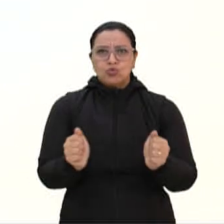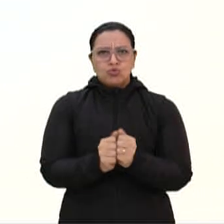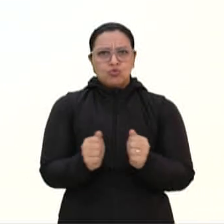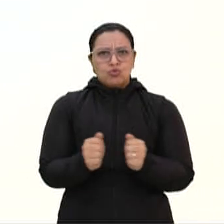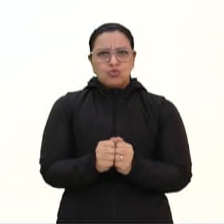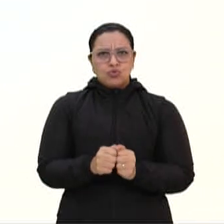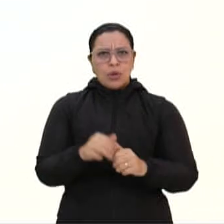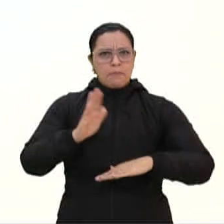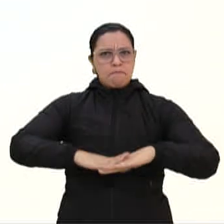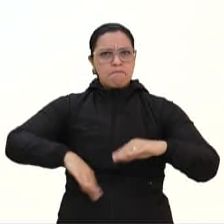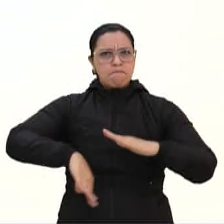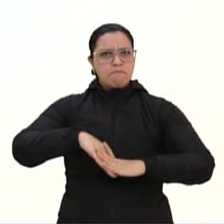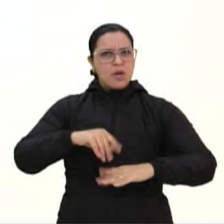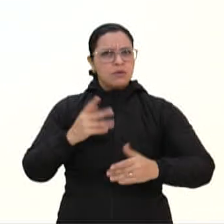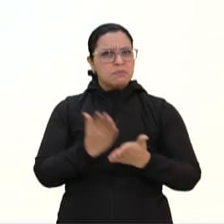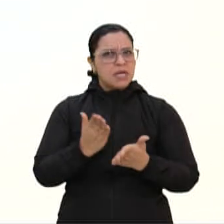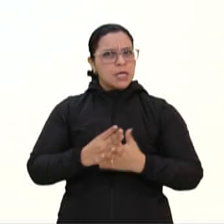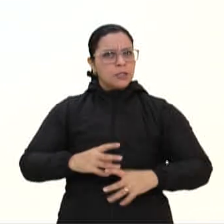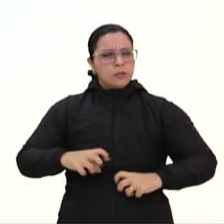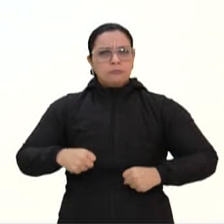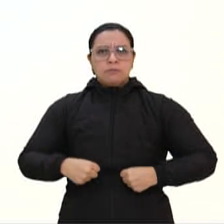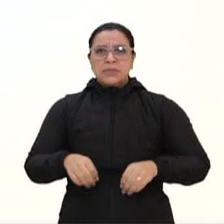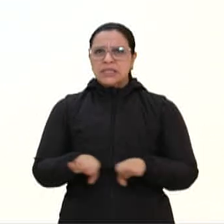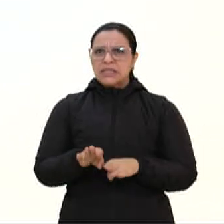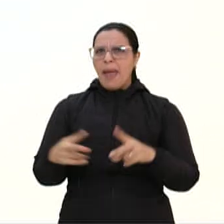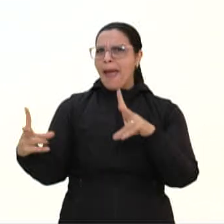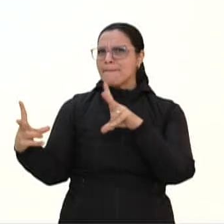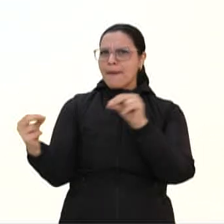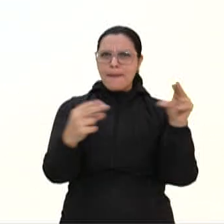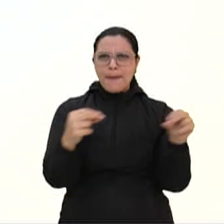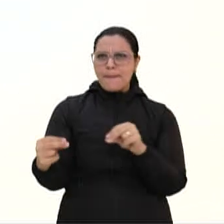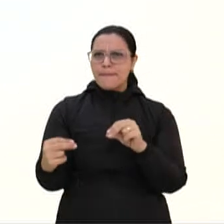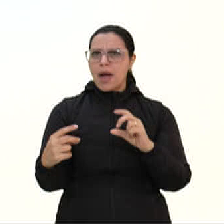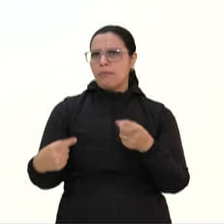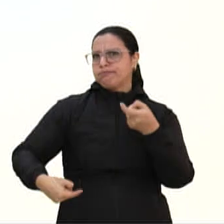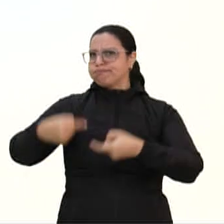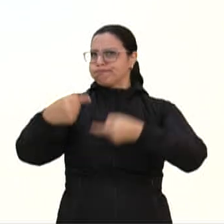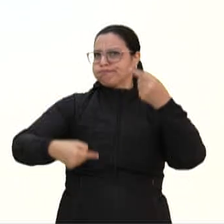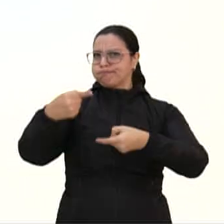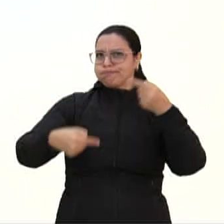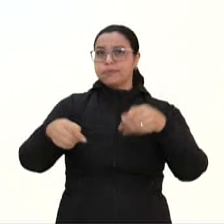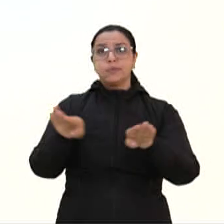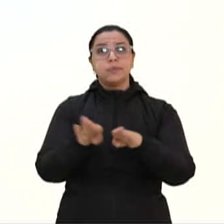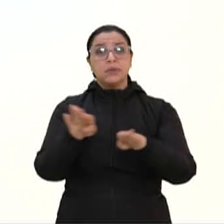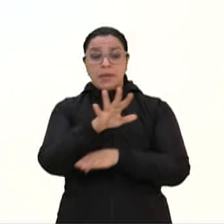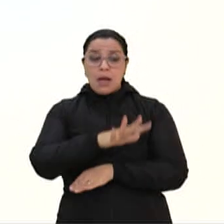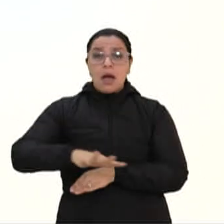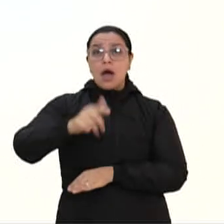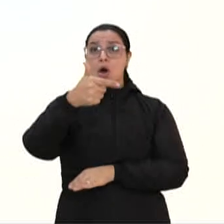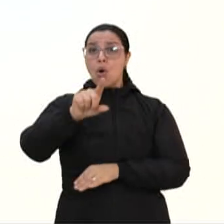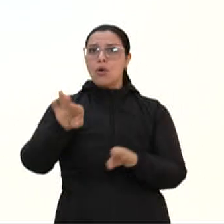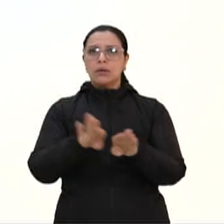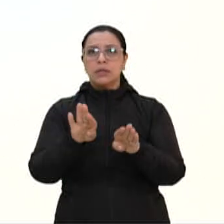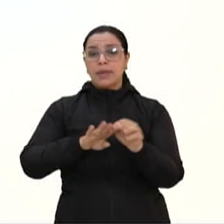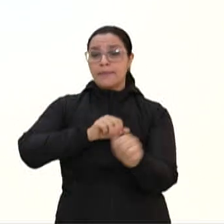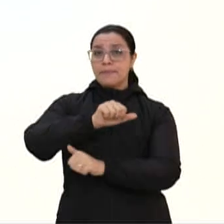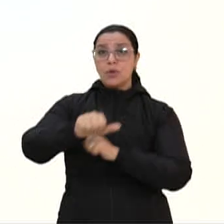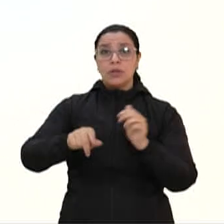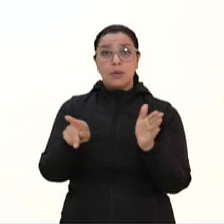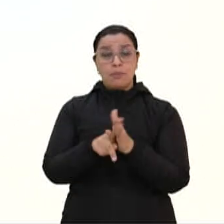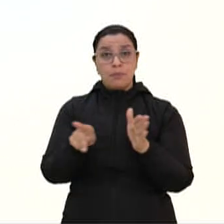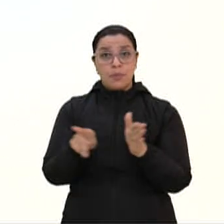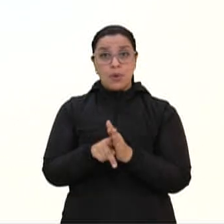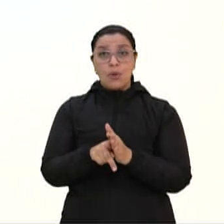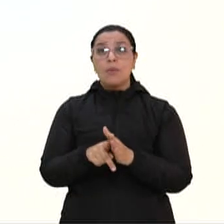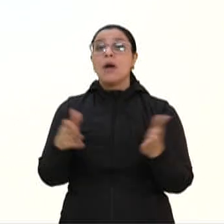frente, mãos crispadas, batem boca. Bastaria mudar o cenário, trocar os ternos